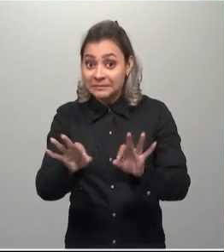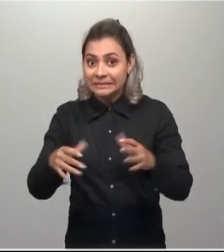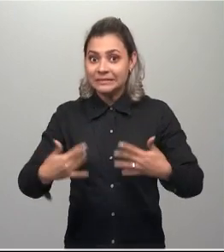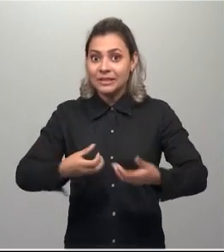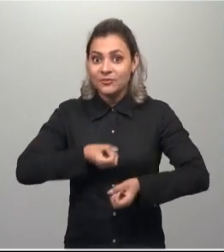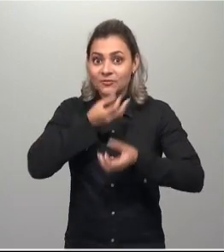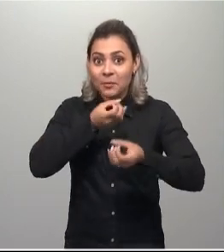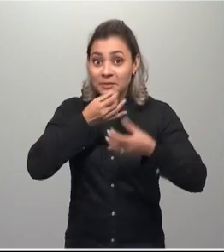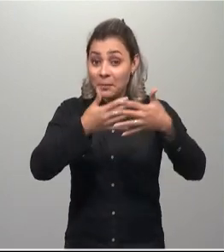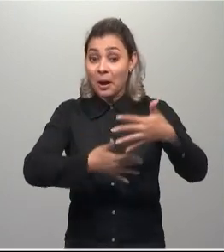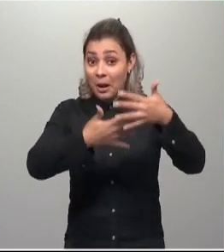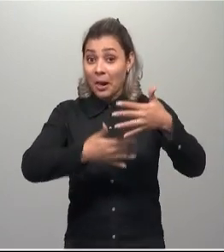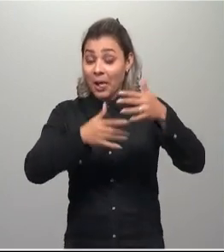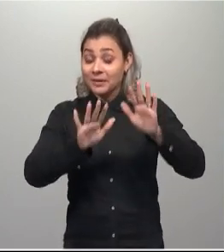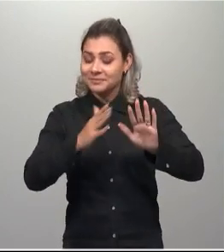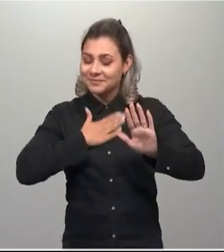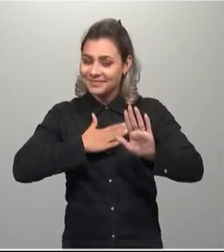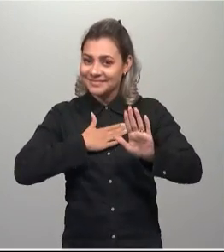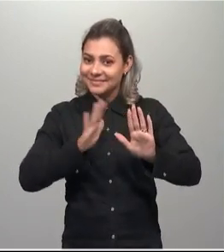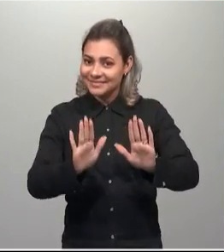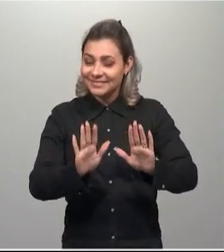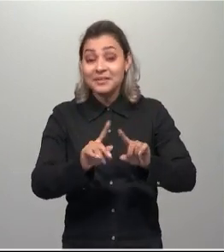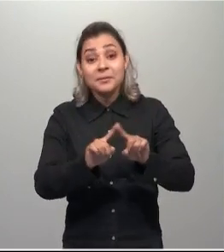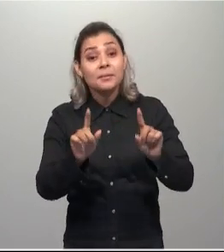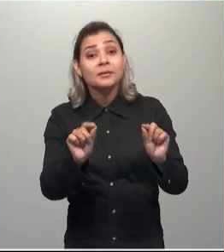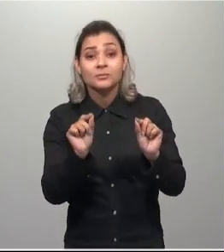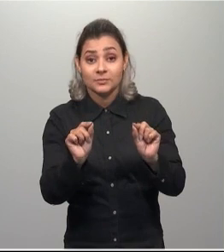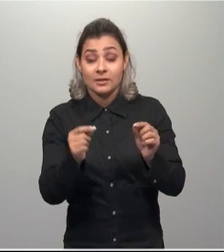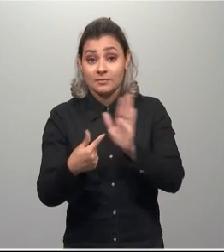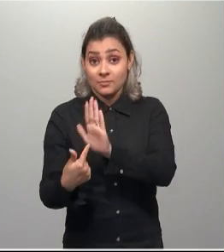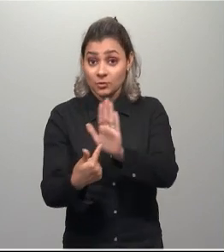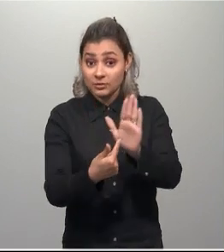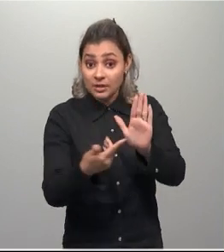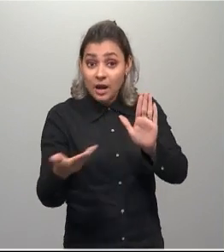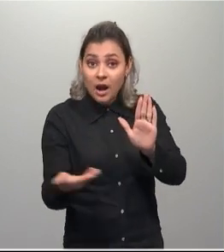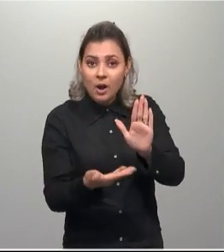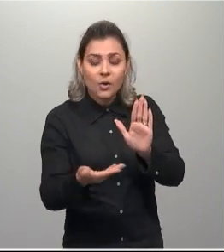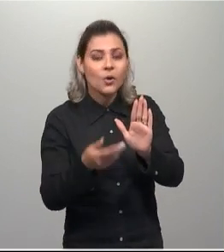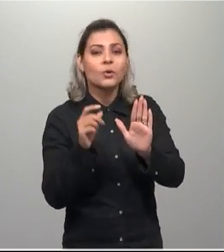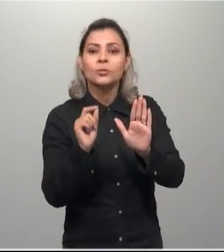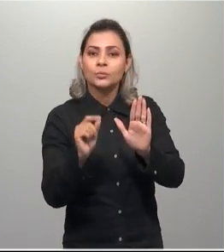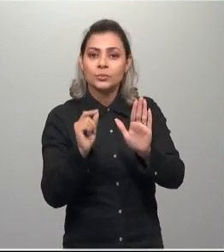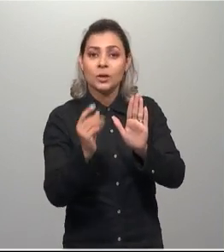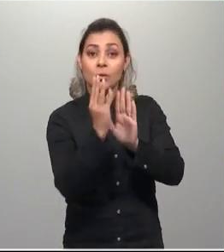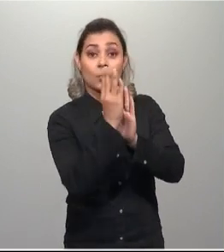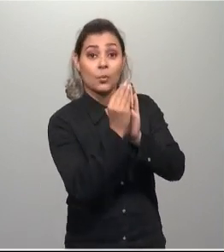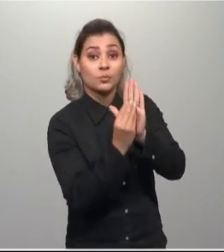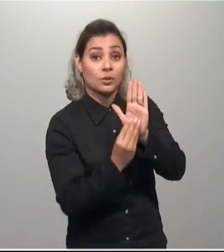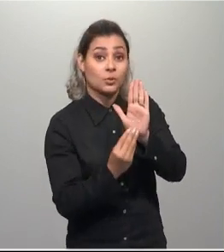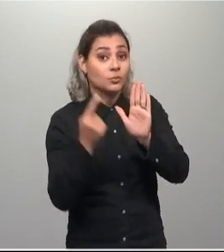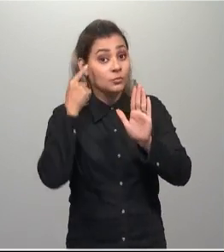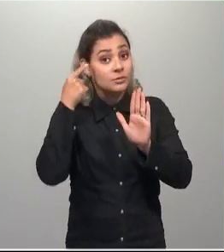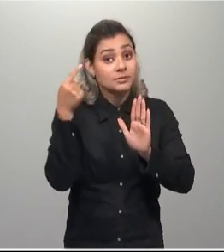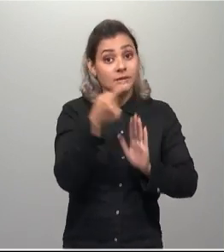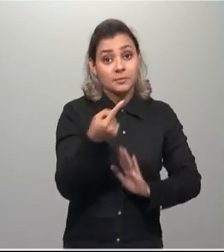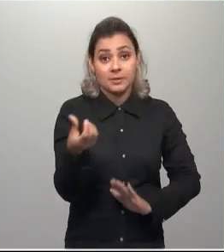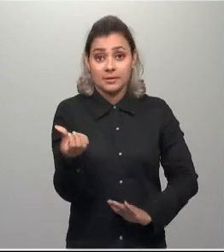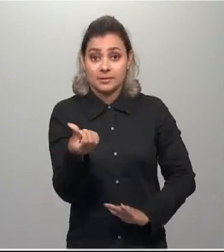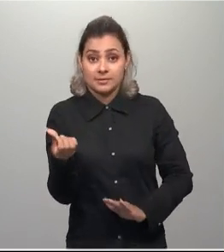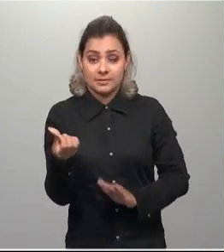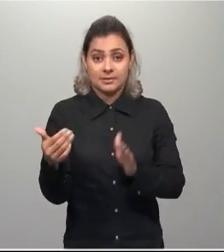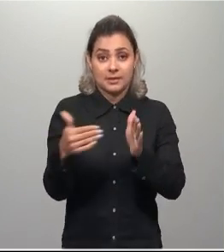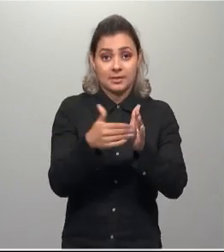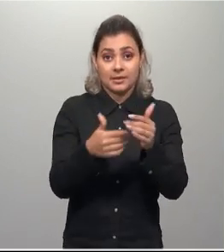de informação que nós vimos é e vou agora passar por pupila pelos conteúdos da semana 6 e 7